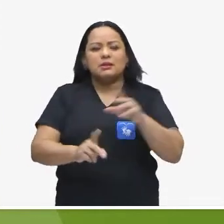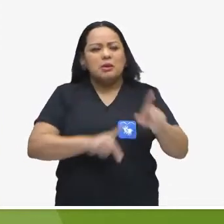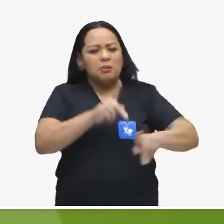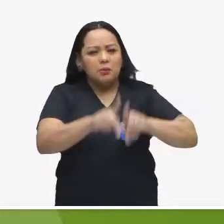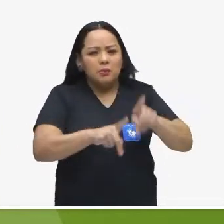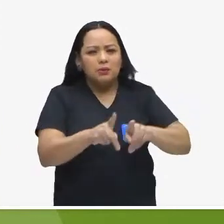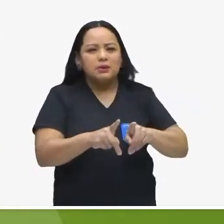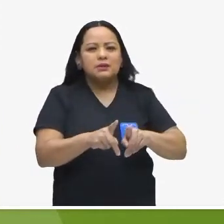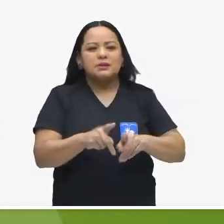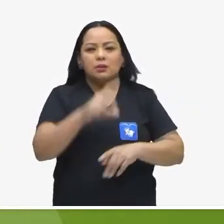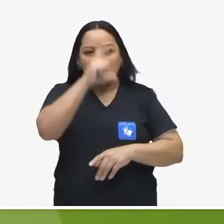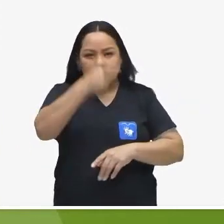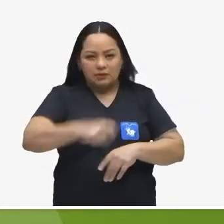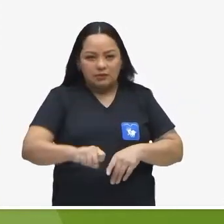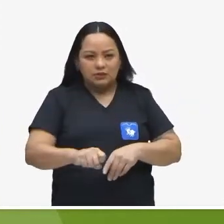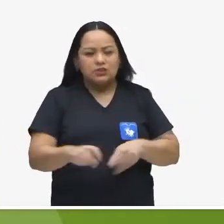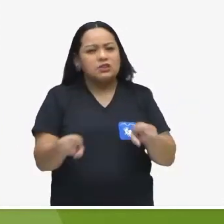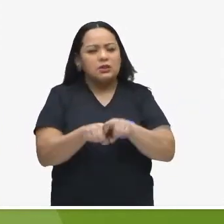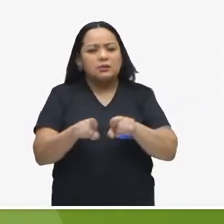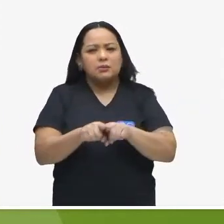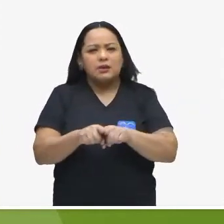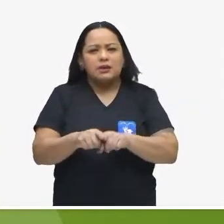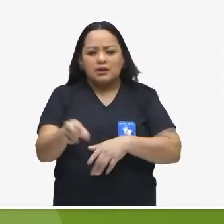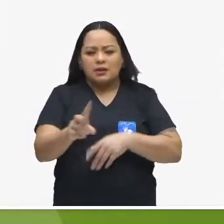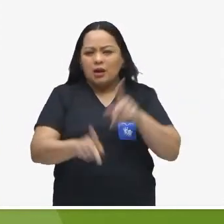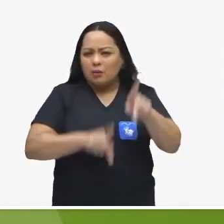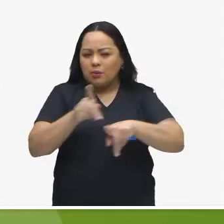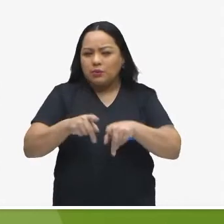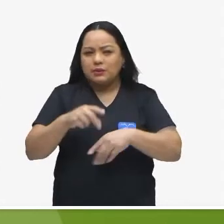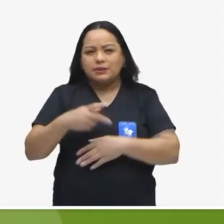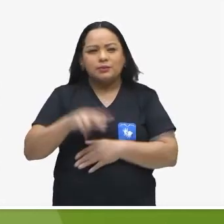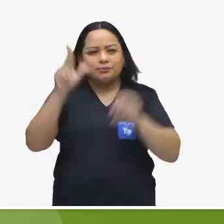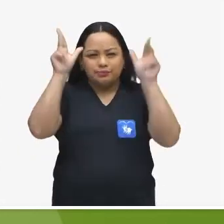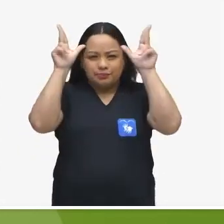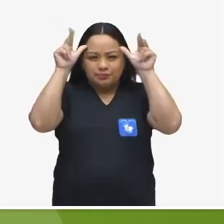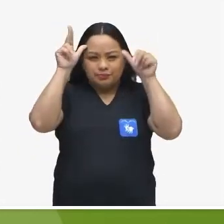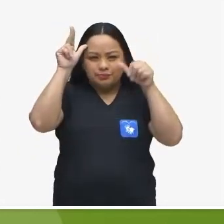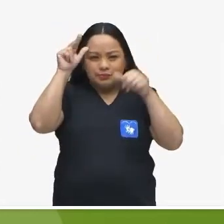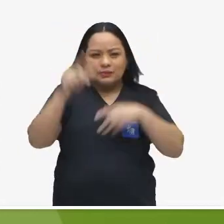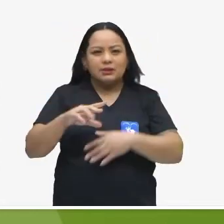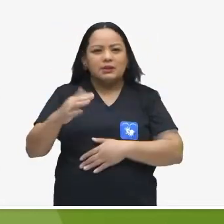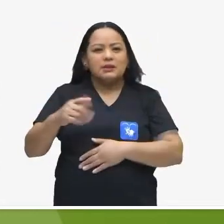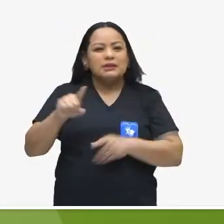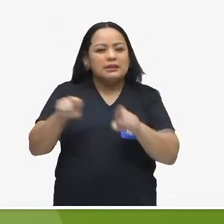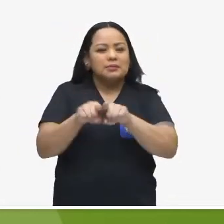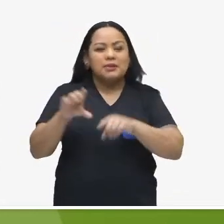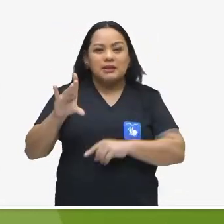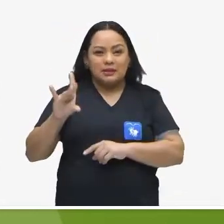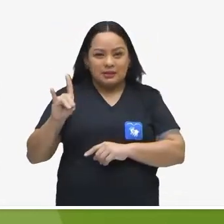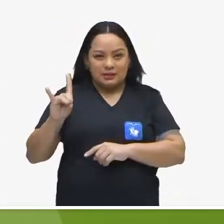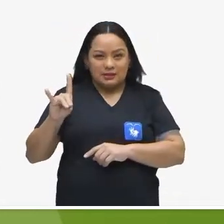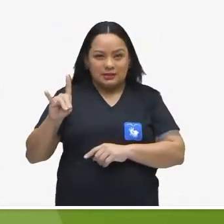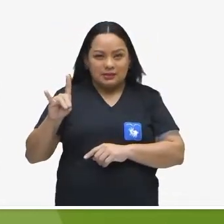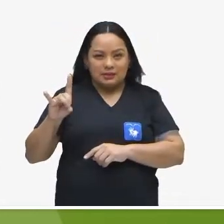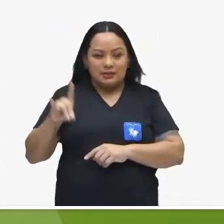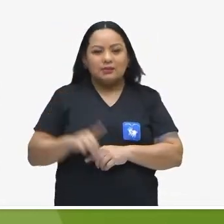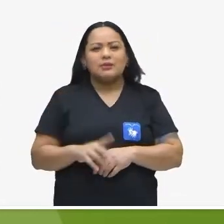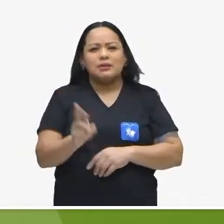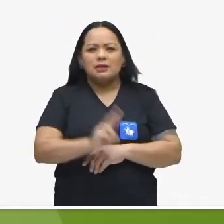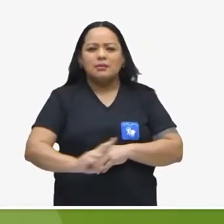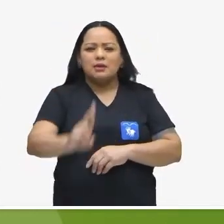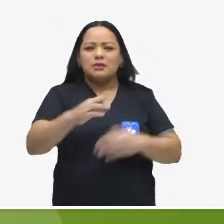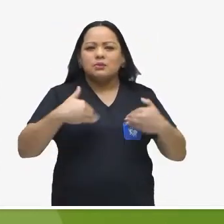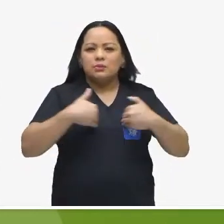dos elefantes quanto a população da zebra e lá atrás a população das girafas, representam os animais que